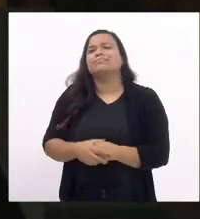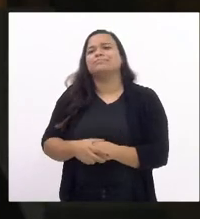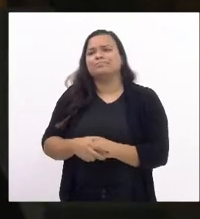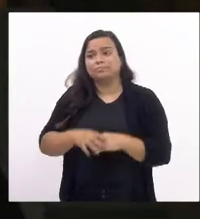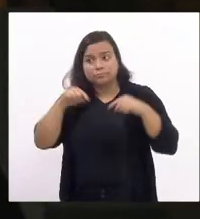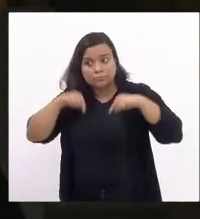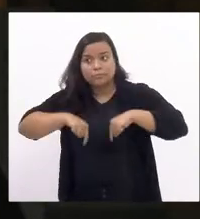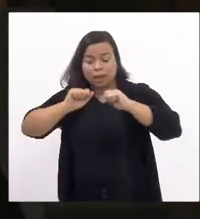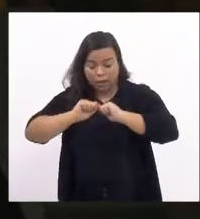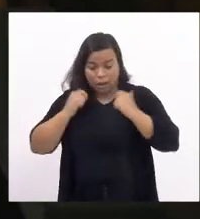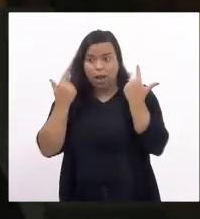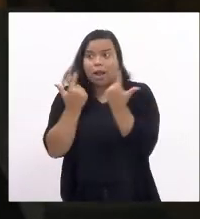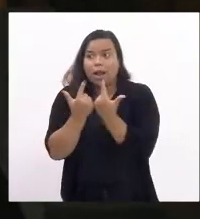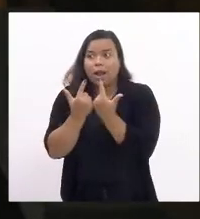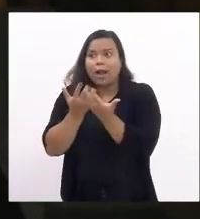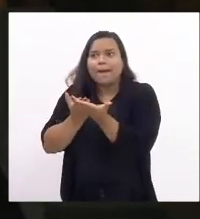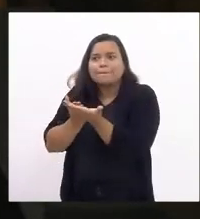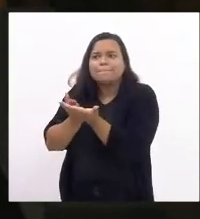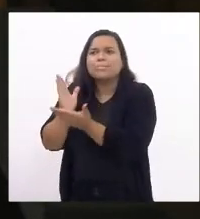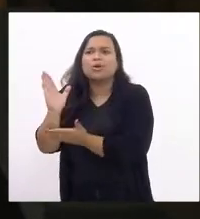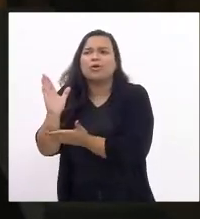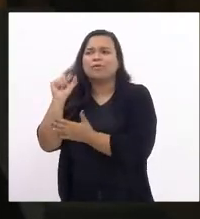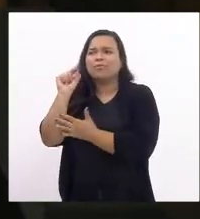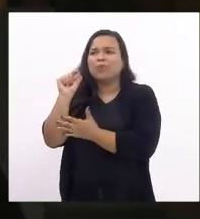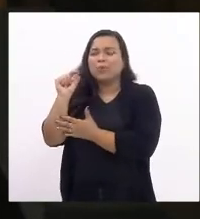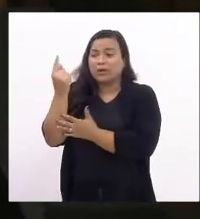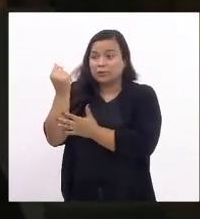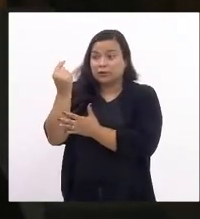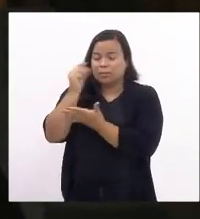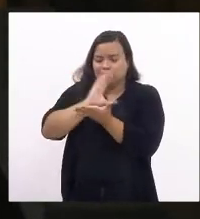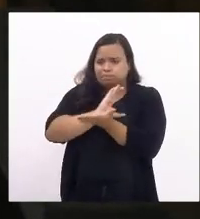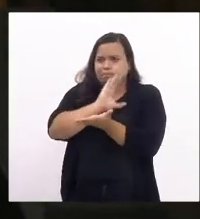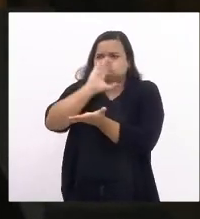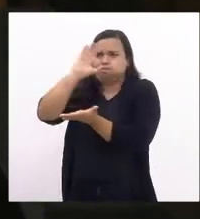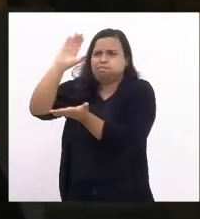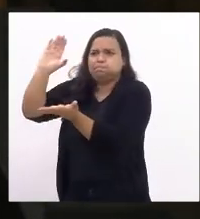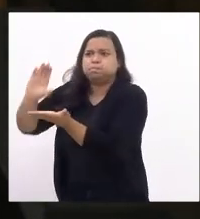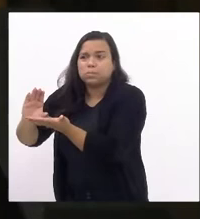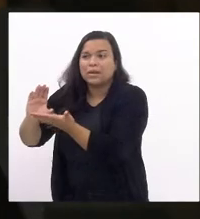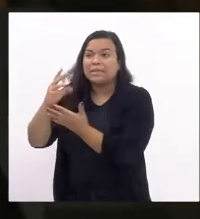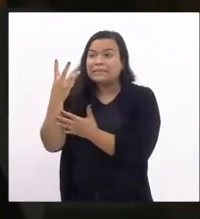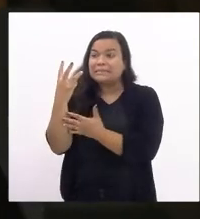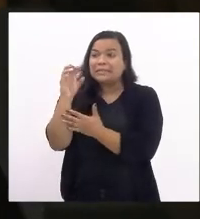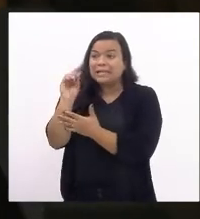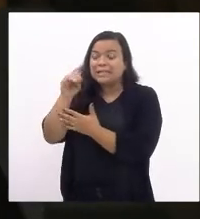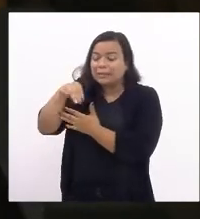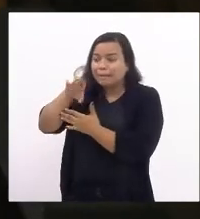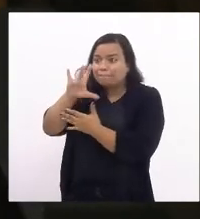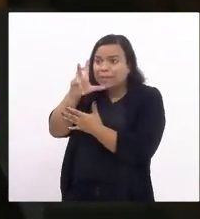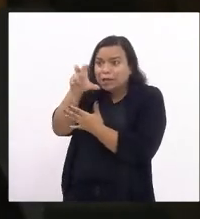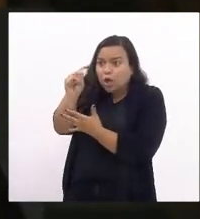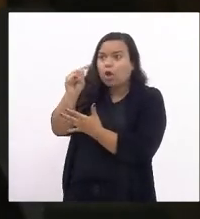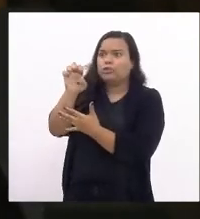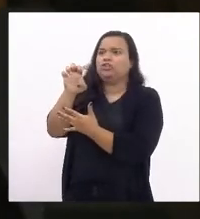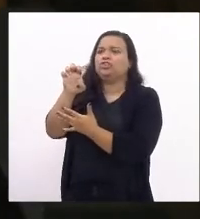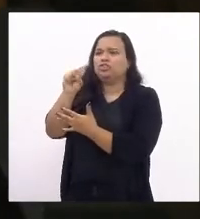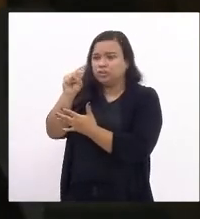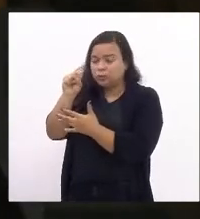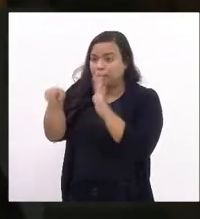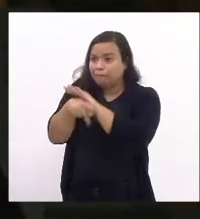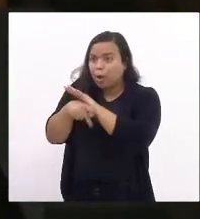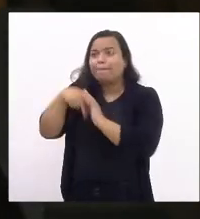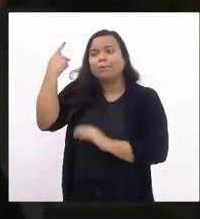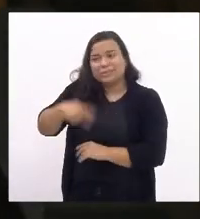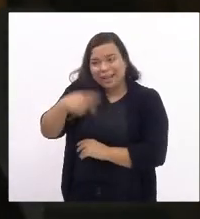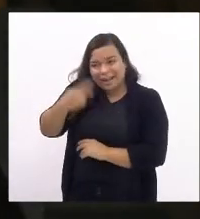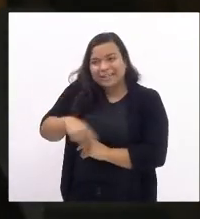casa aprovou que 30 milhões do fundo da Alerja seriam transferidos, e